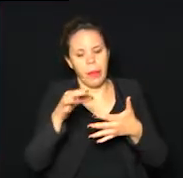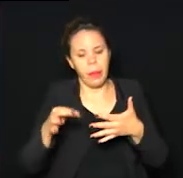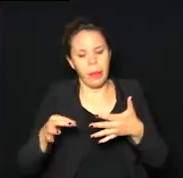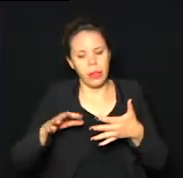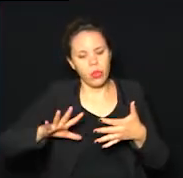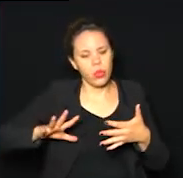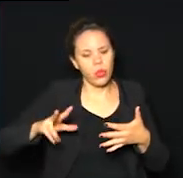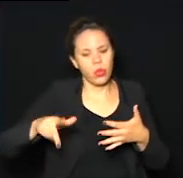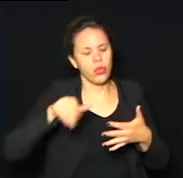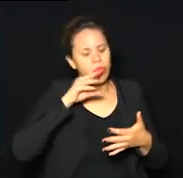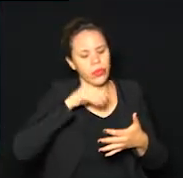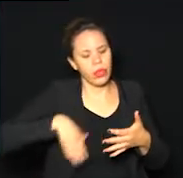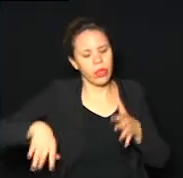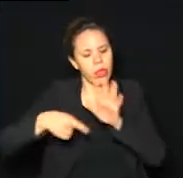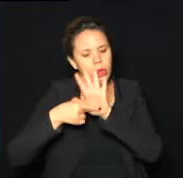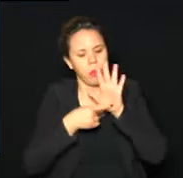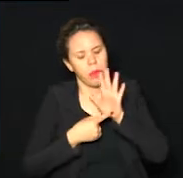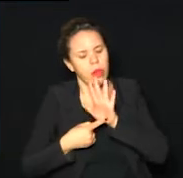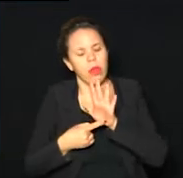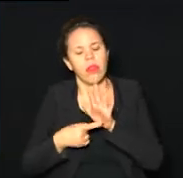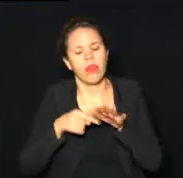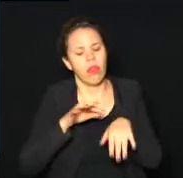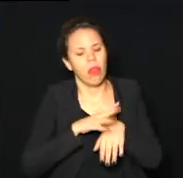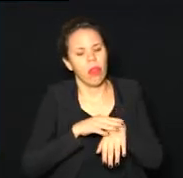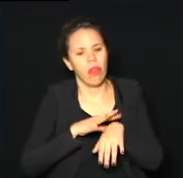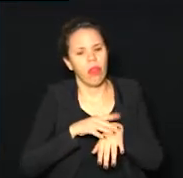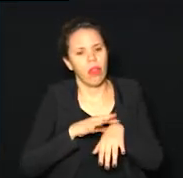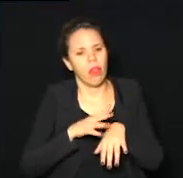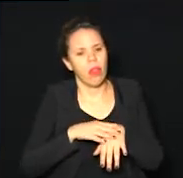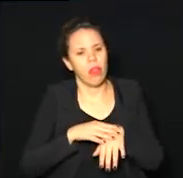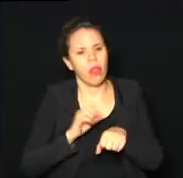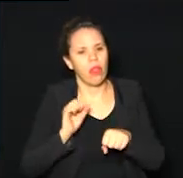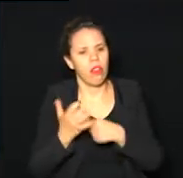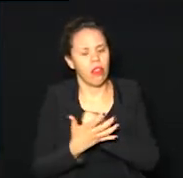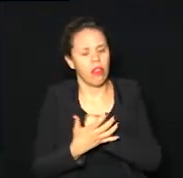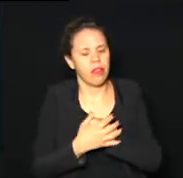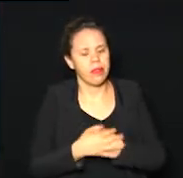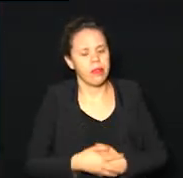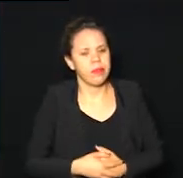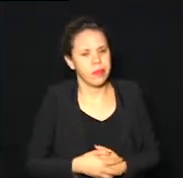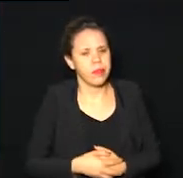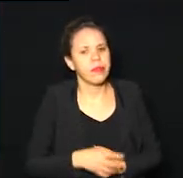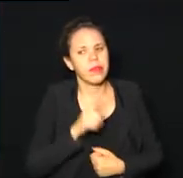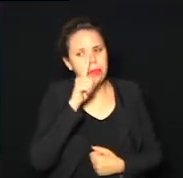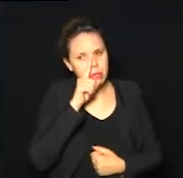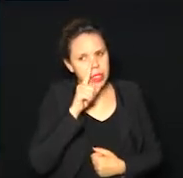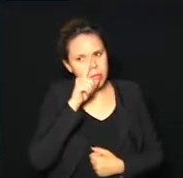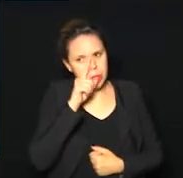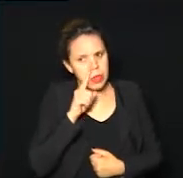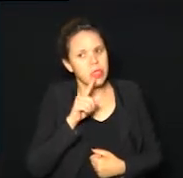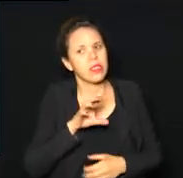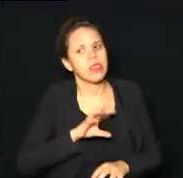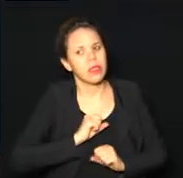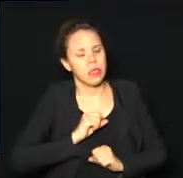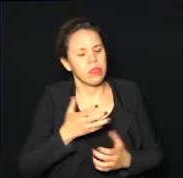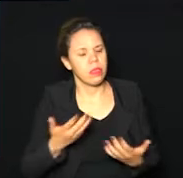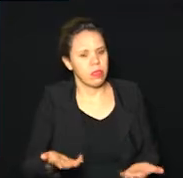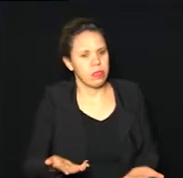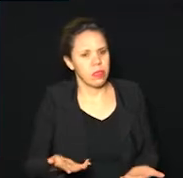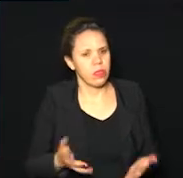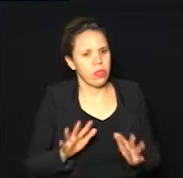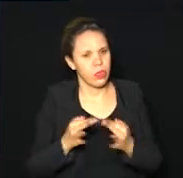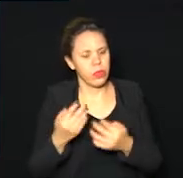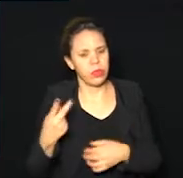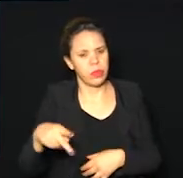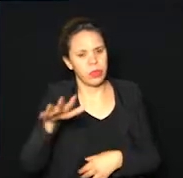trabalhadores expostos à doença da Covid-19 e expõe também as suas